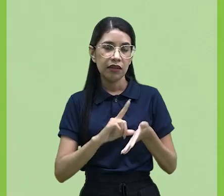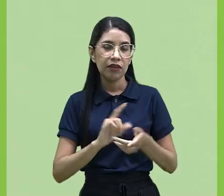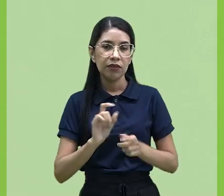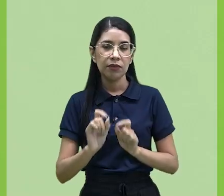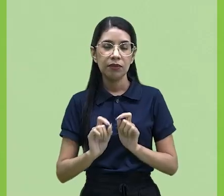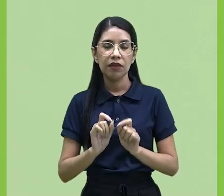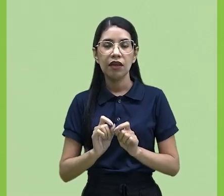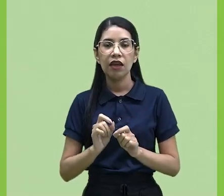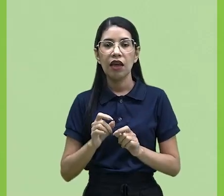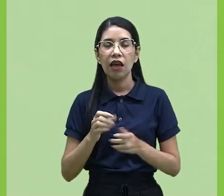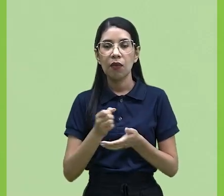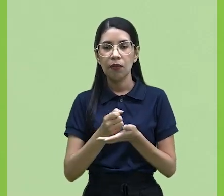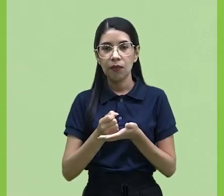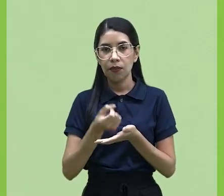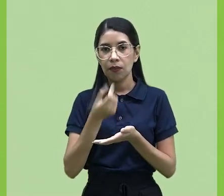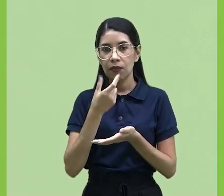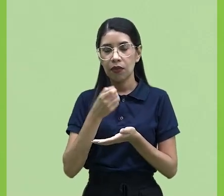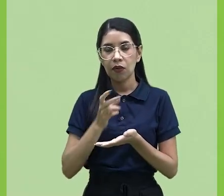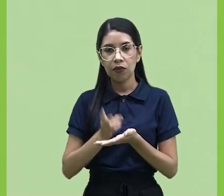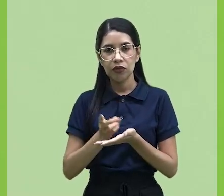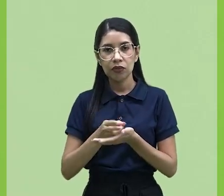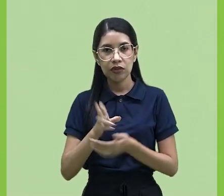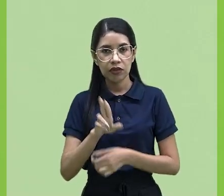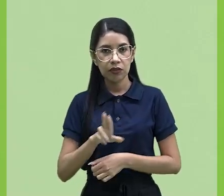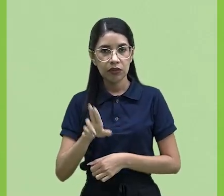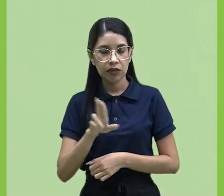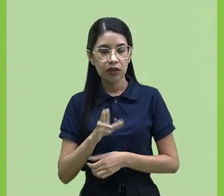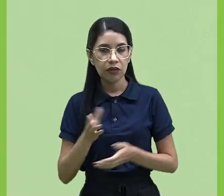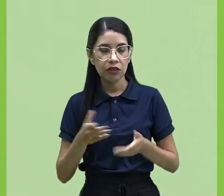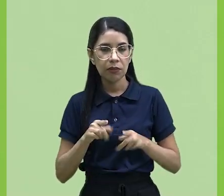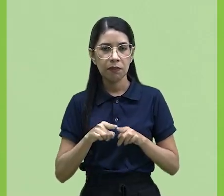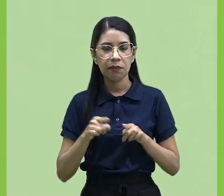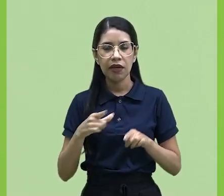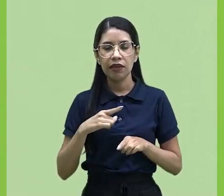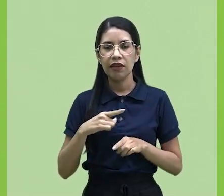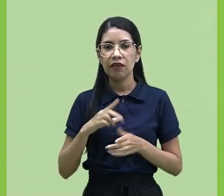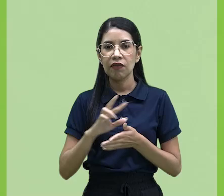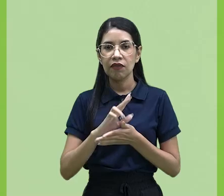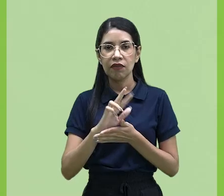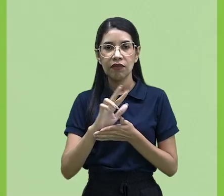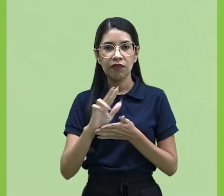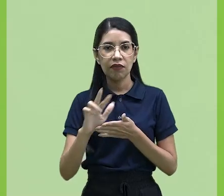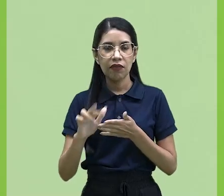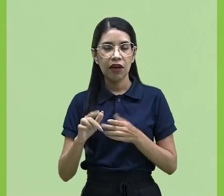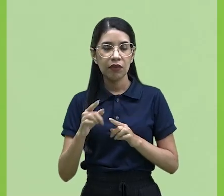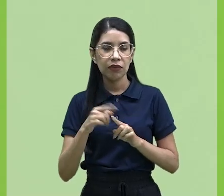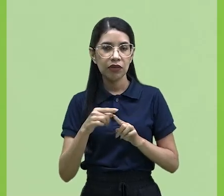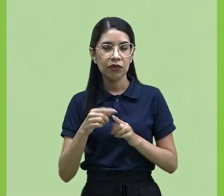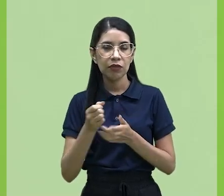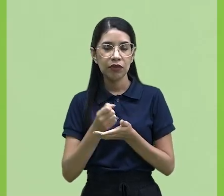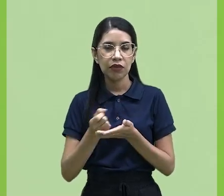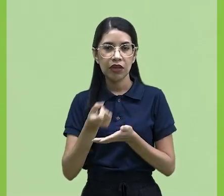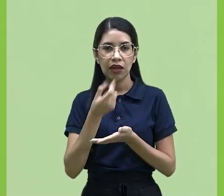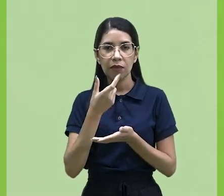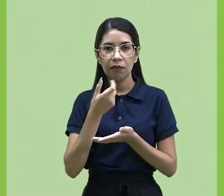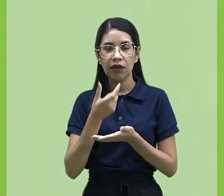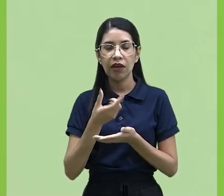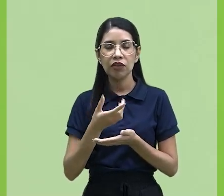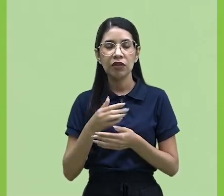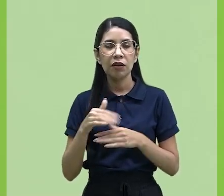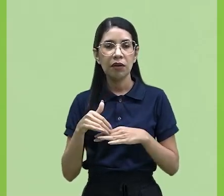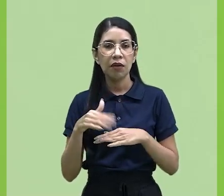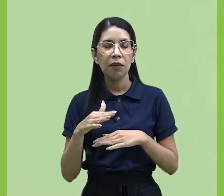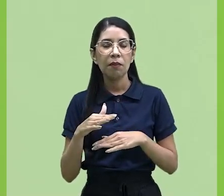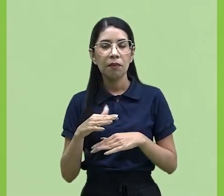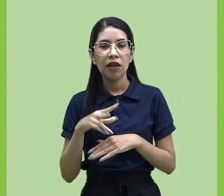né? A penicilina ainda é usada hoje, mas já existem fármacos, antibióticos muito